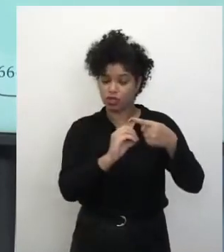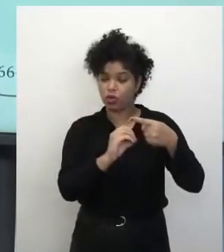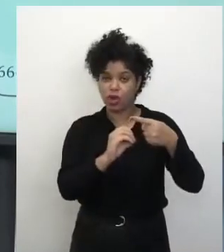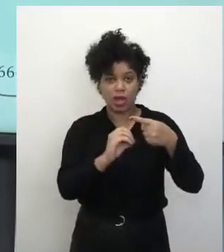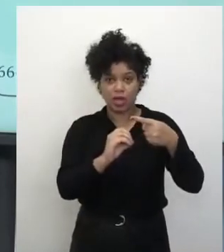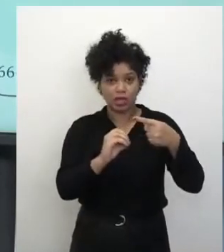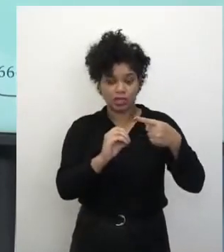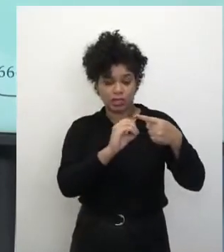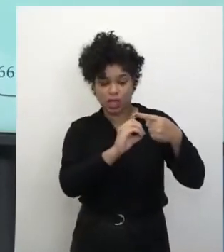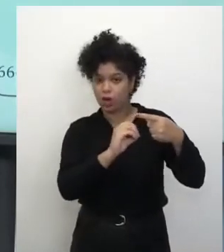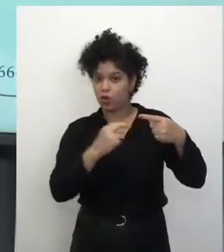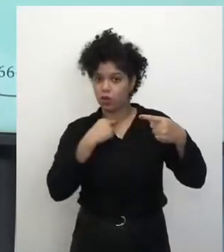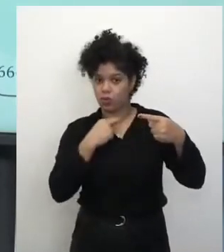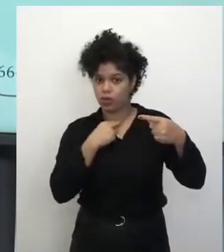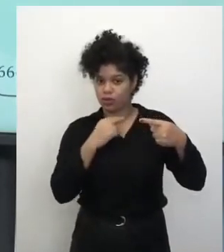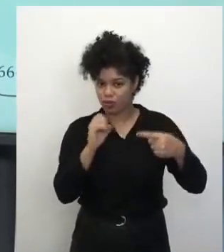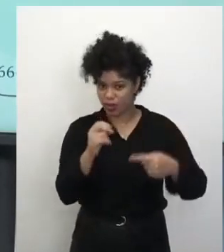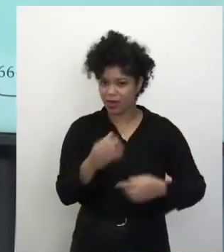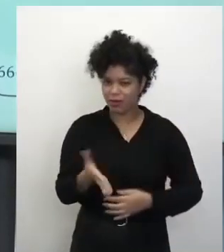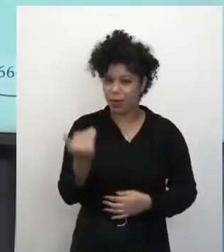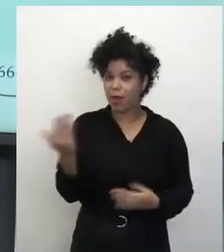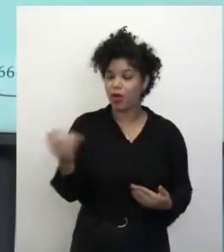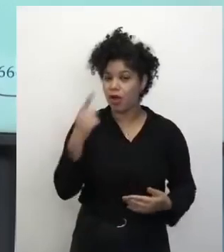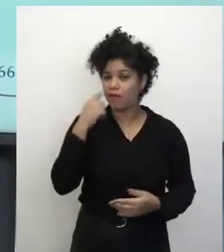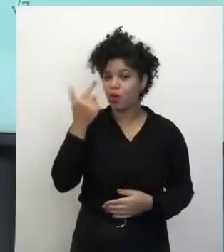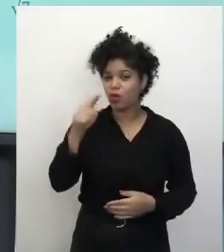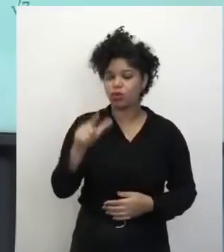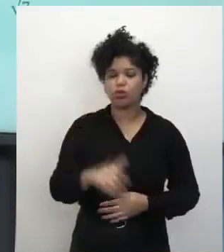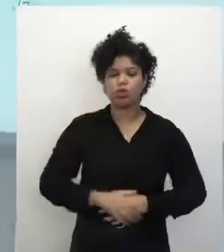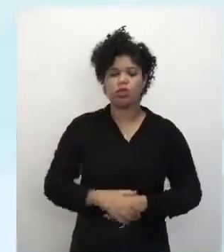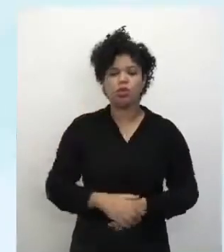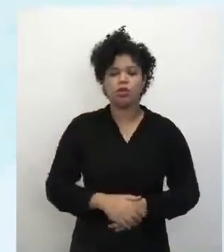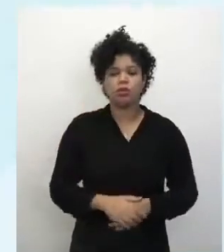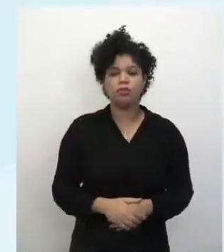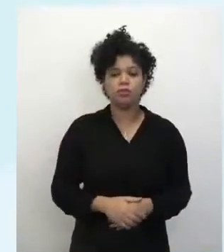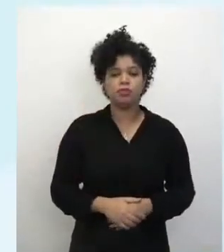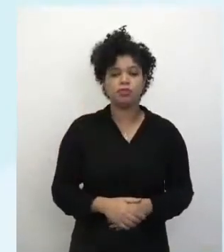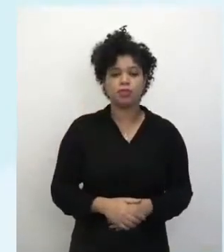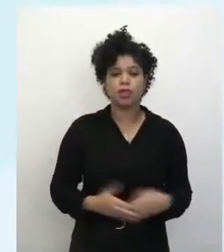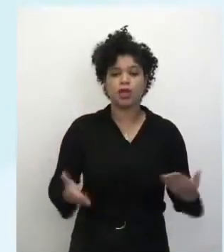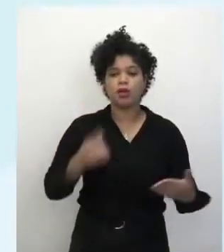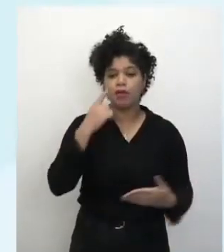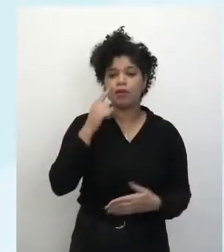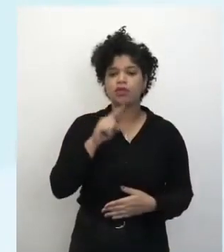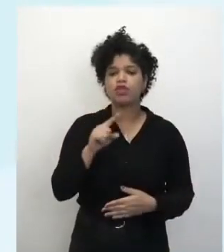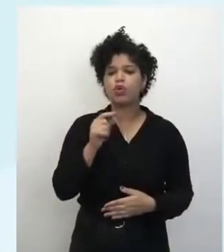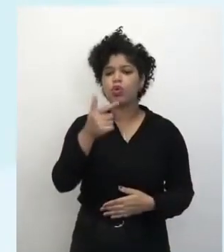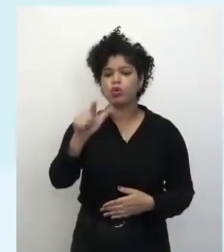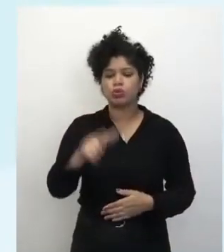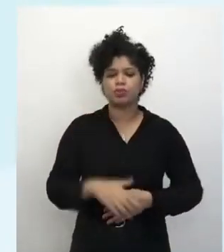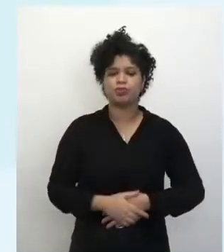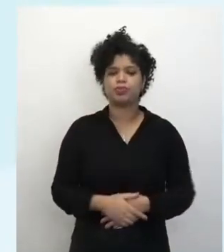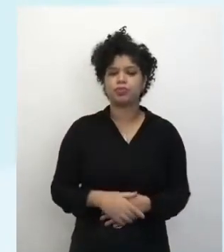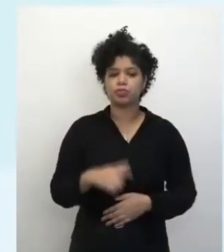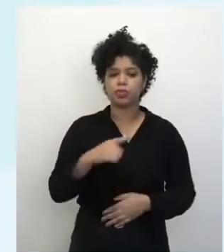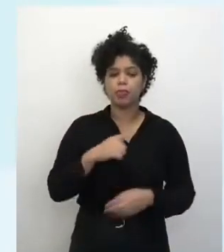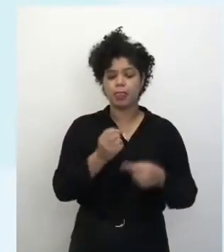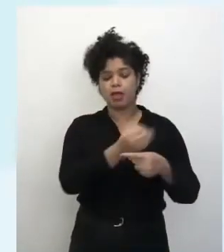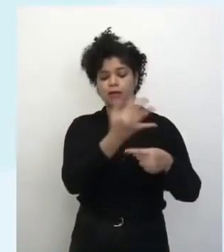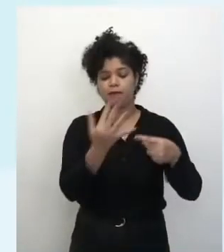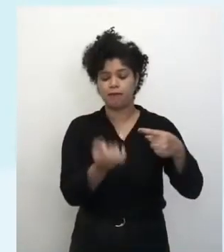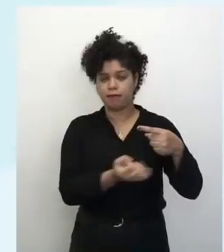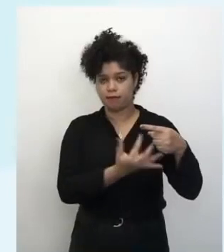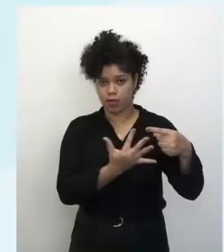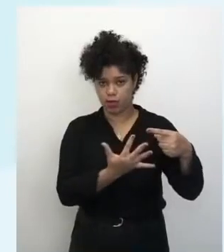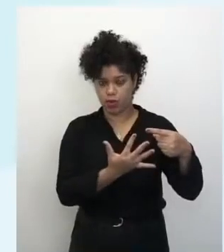racional? Mesmo? Vamos para o irracional? Vamos para o irracional. Então, irracional aí para vocês na tela. O conjunto dos irracionais, muitas vezes, ele